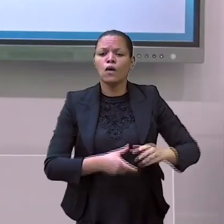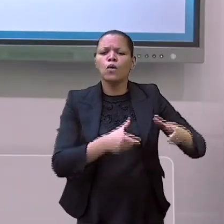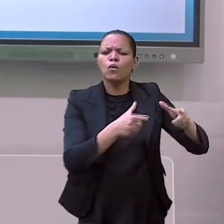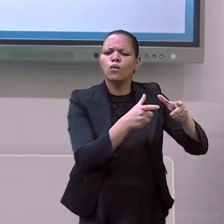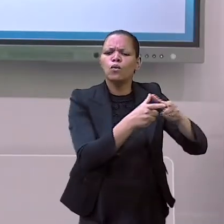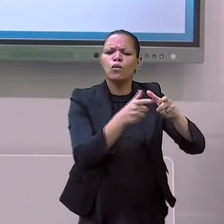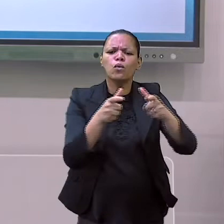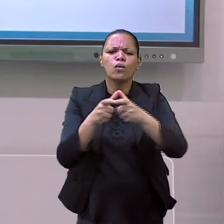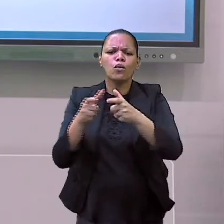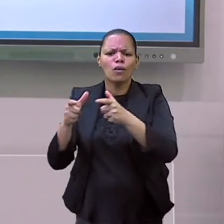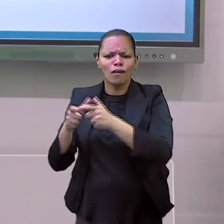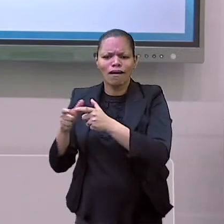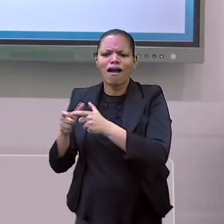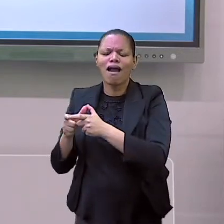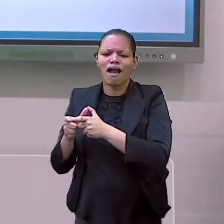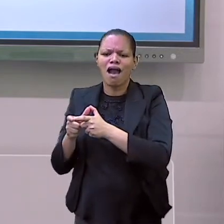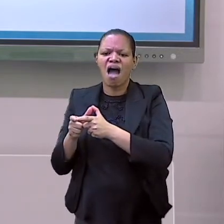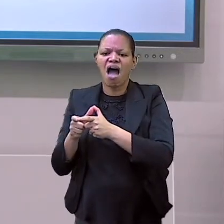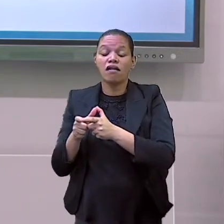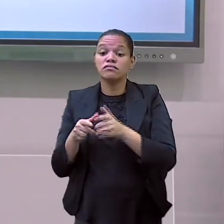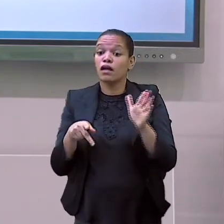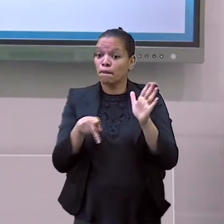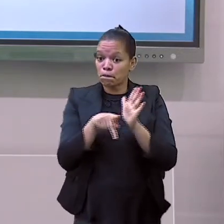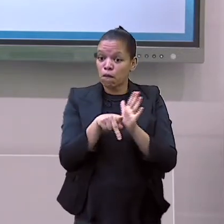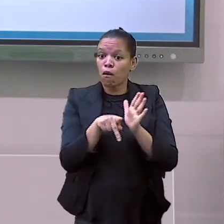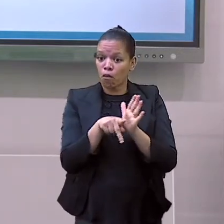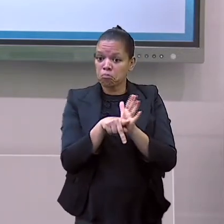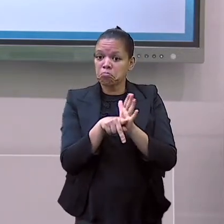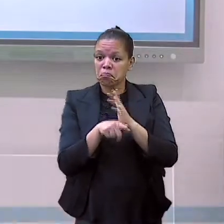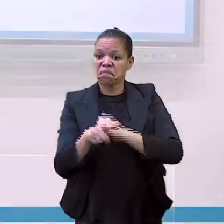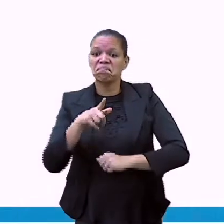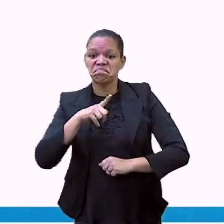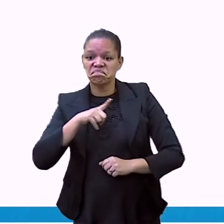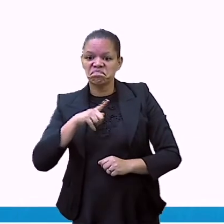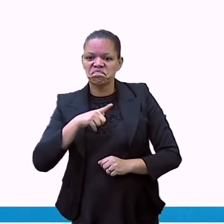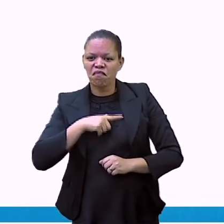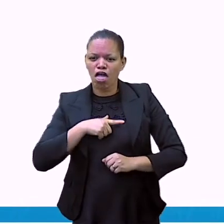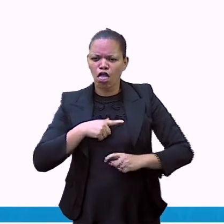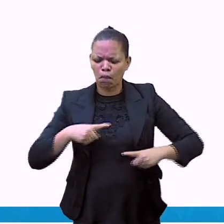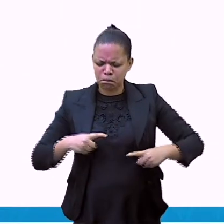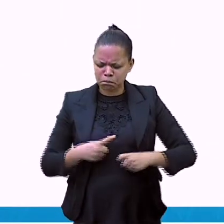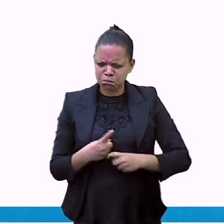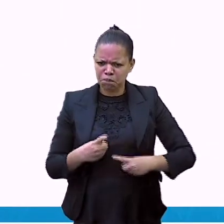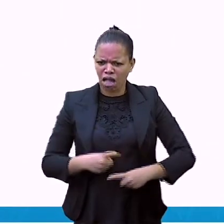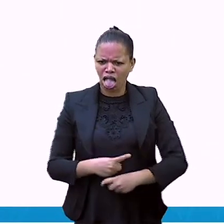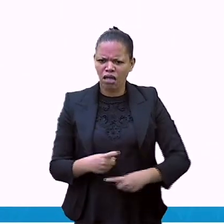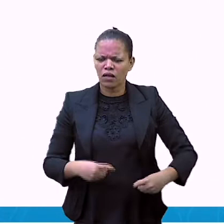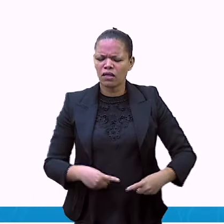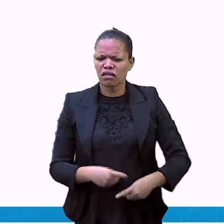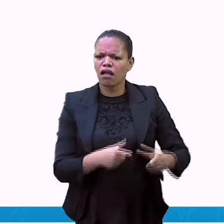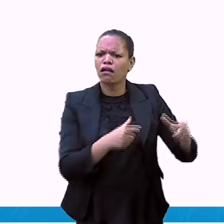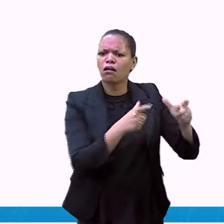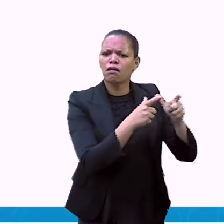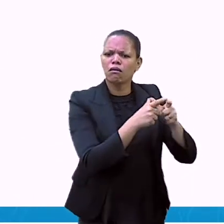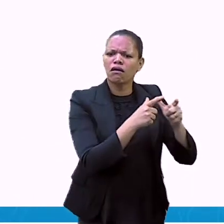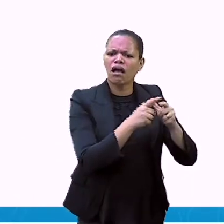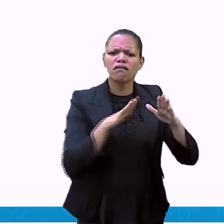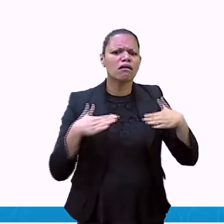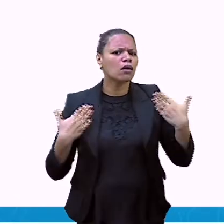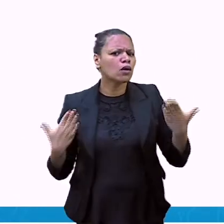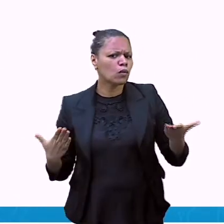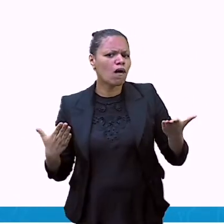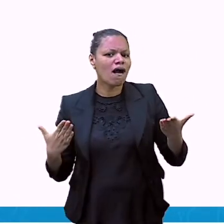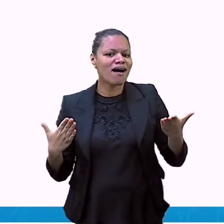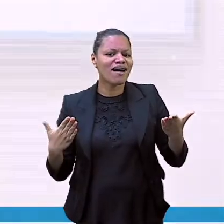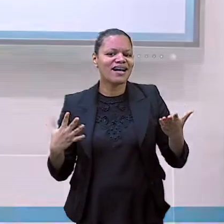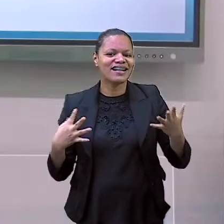Locais propícios a ter bactéria. Vamos pensar aqui quais os locais e vamos estar